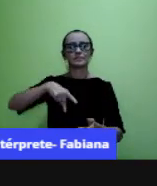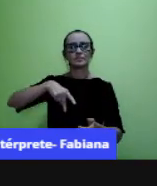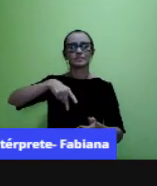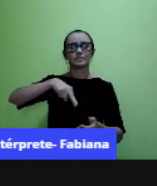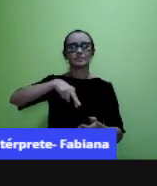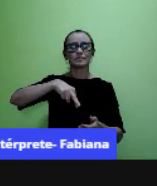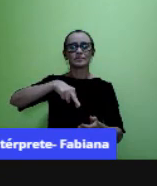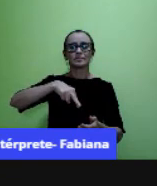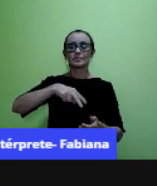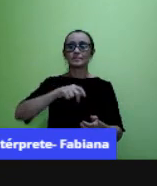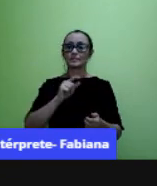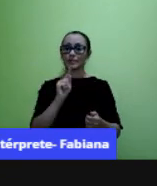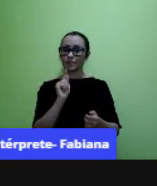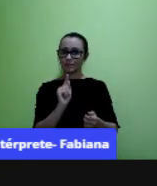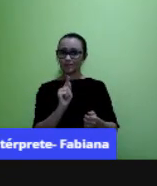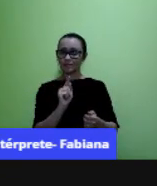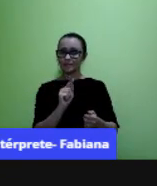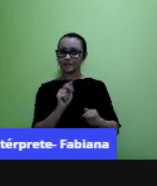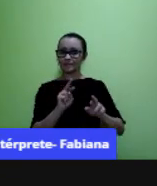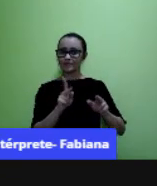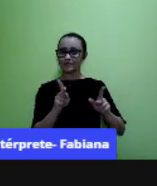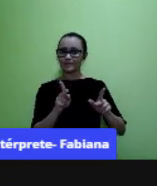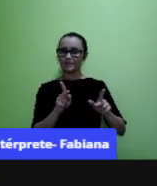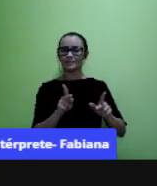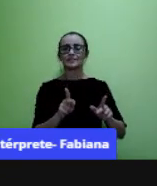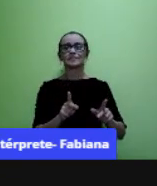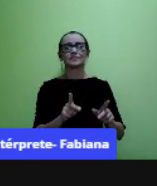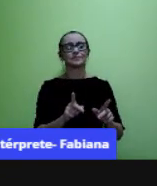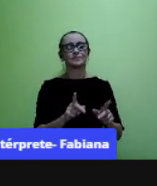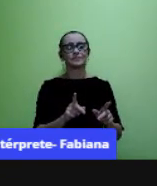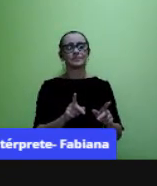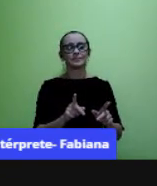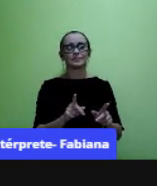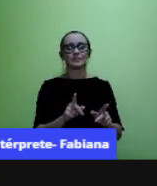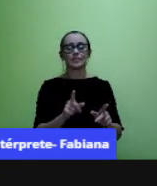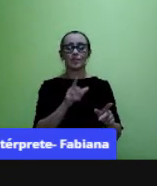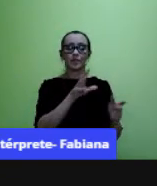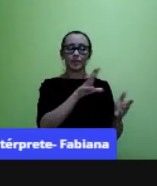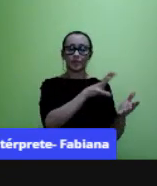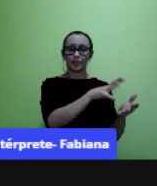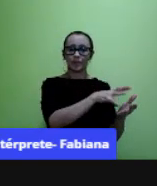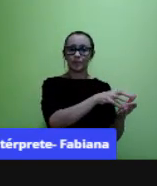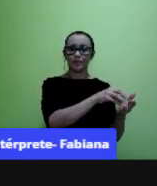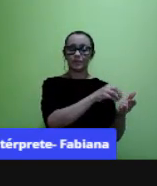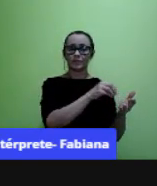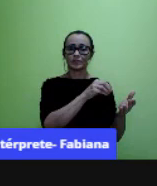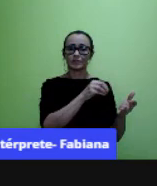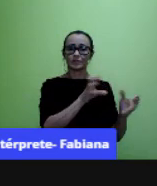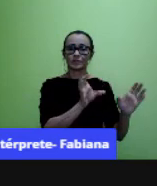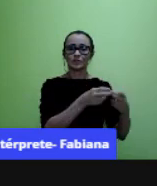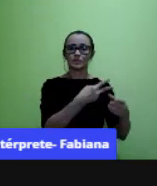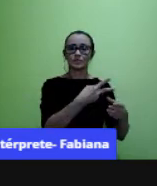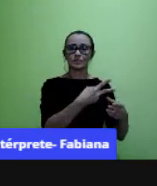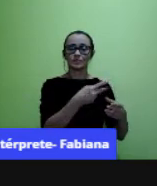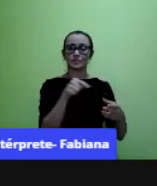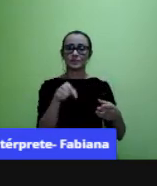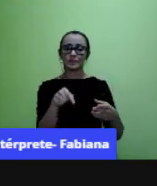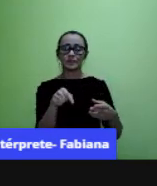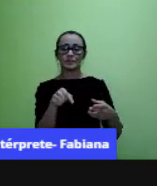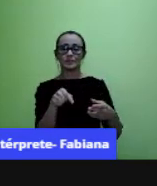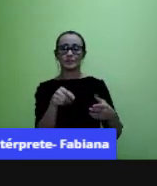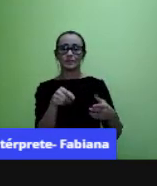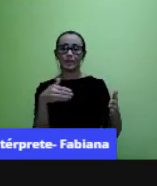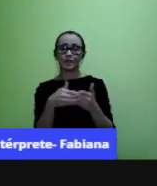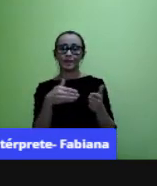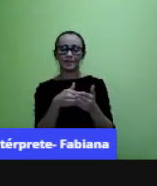obstáculos. Então, eu já diferenciei. Eu trago aquele primeiro, do grupo 2, e aqui eu já vou acrescentar obstáculos. Então, eu coloquei